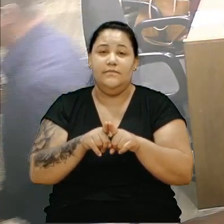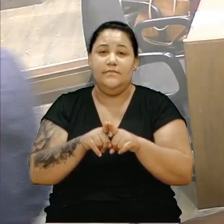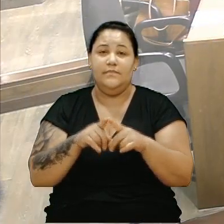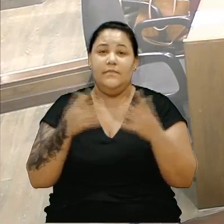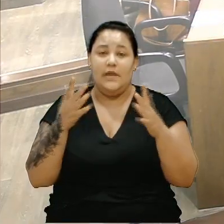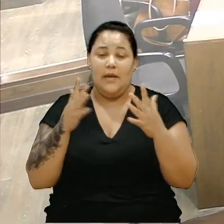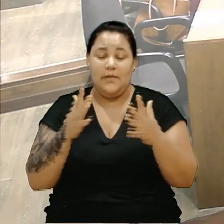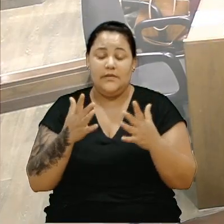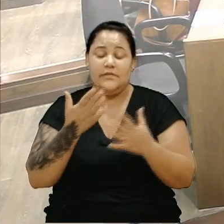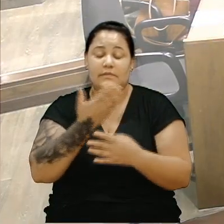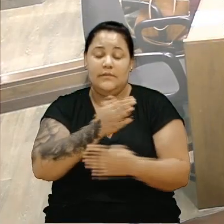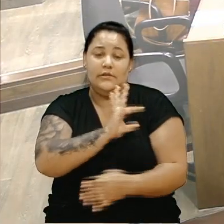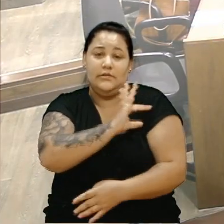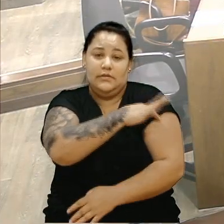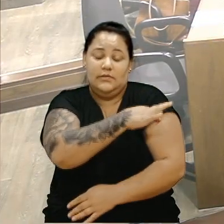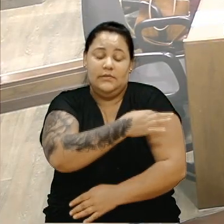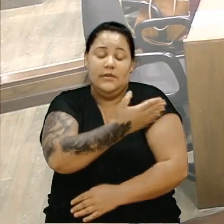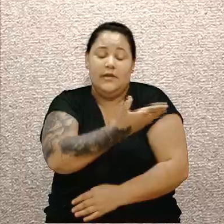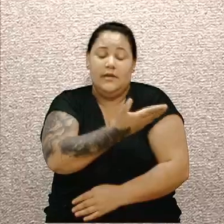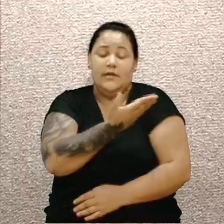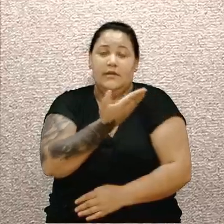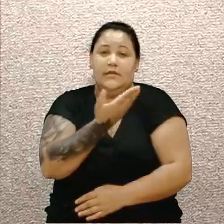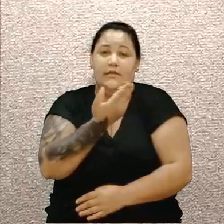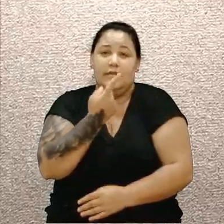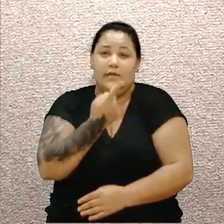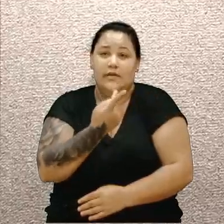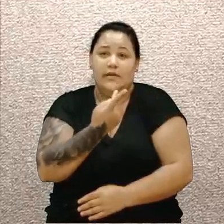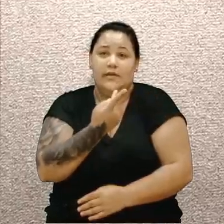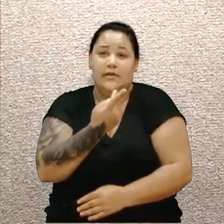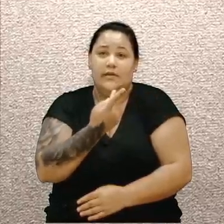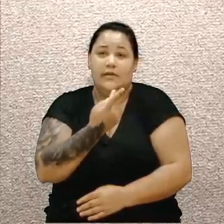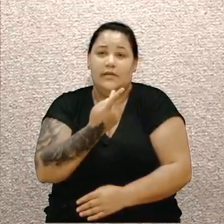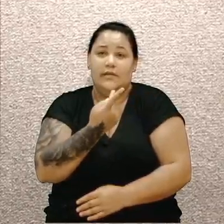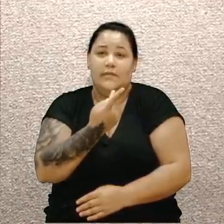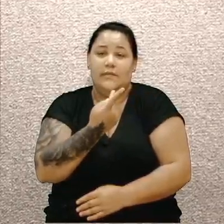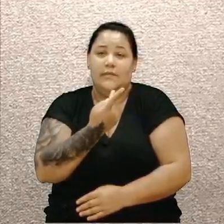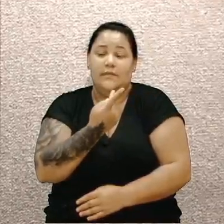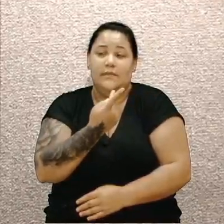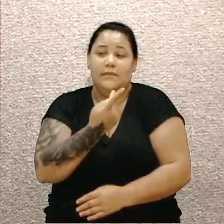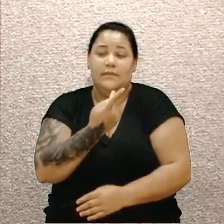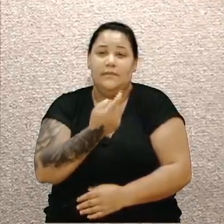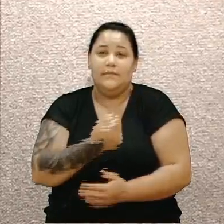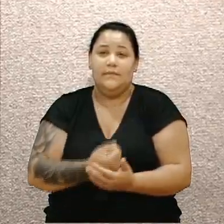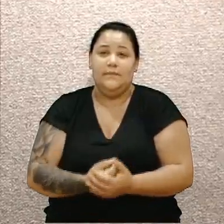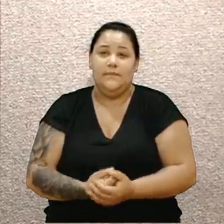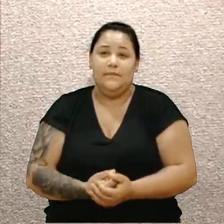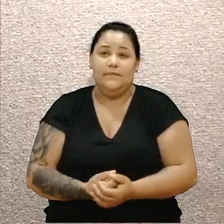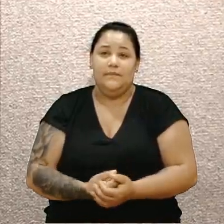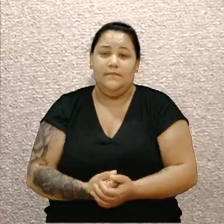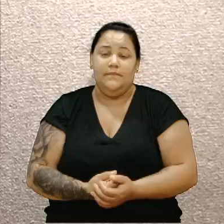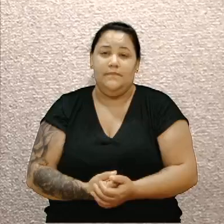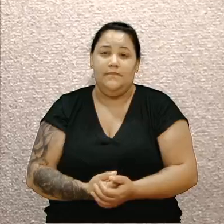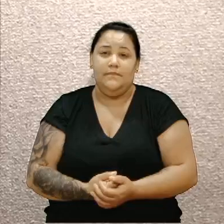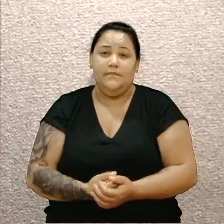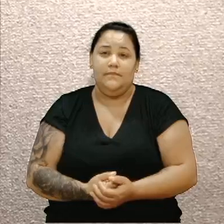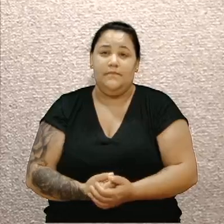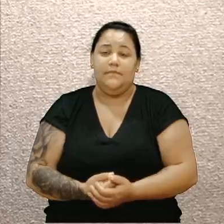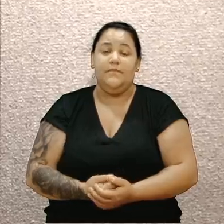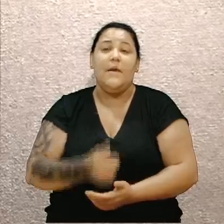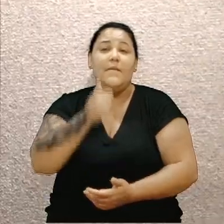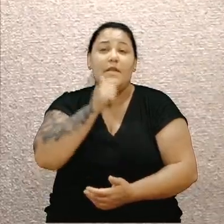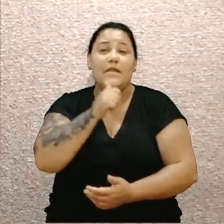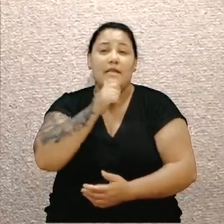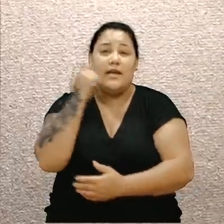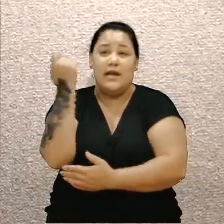de aqui também falar a respeito de uma rio-grandense, uma gaúcha, que